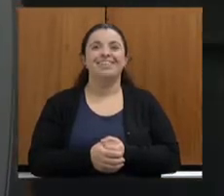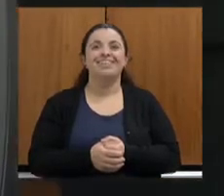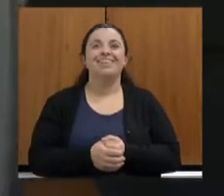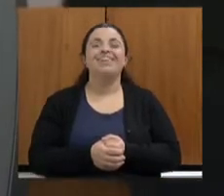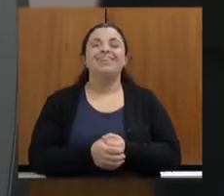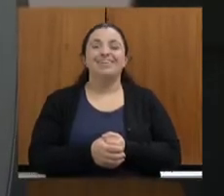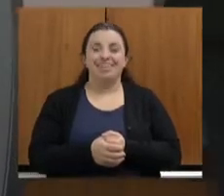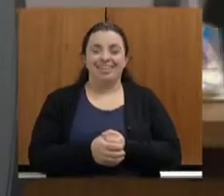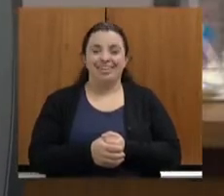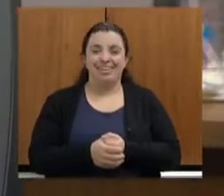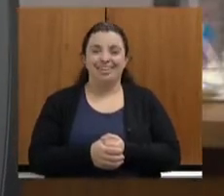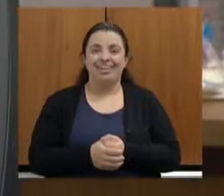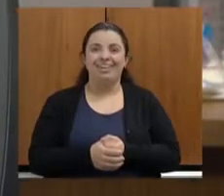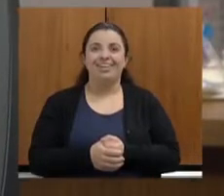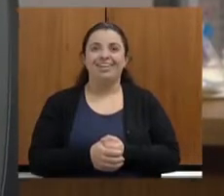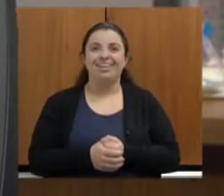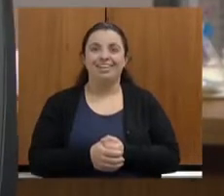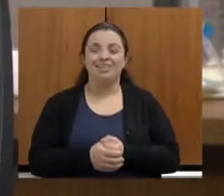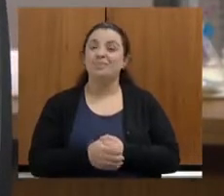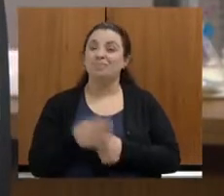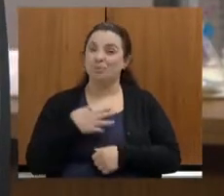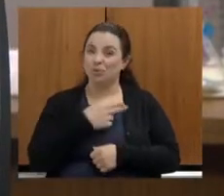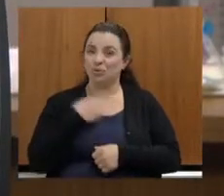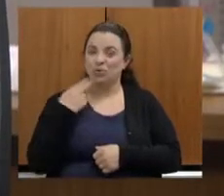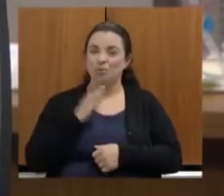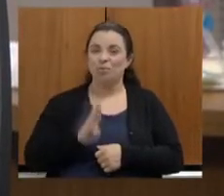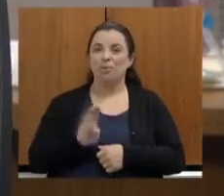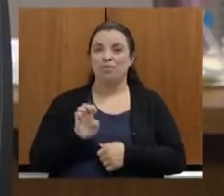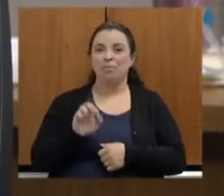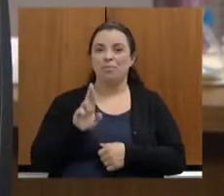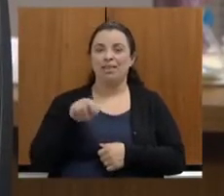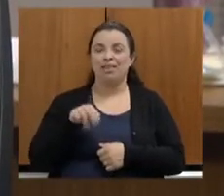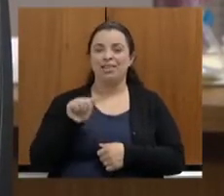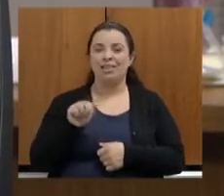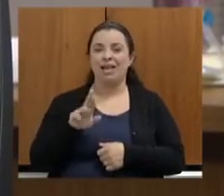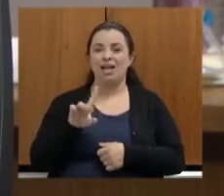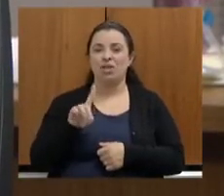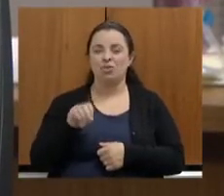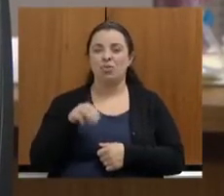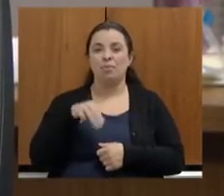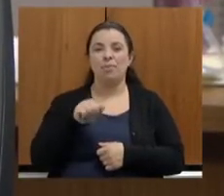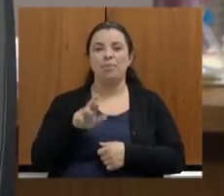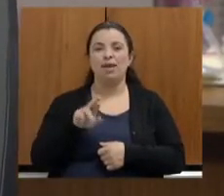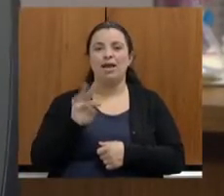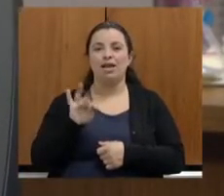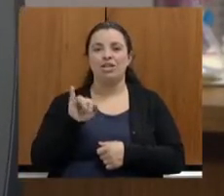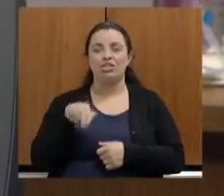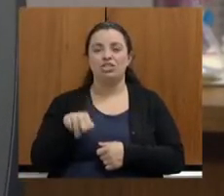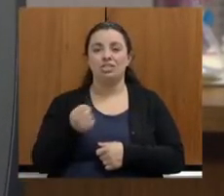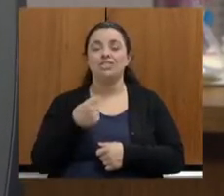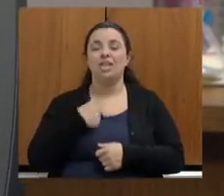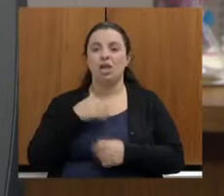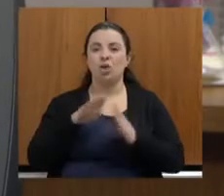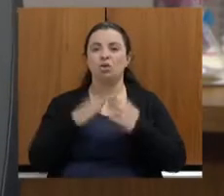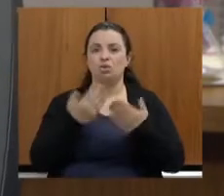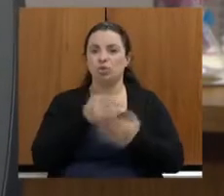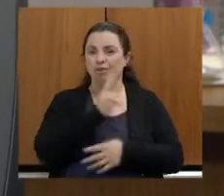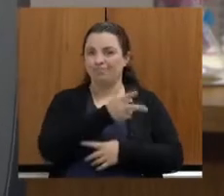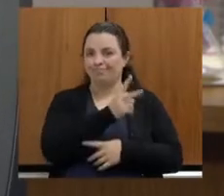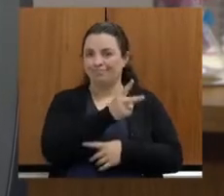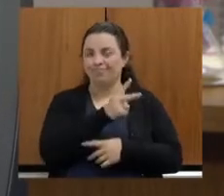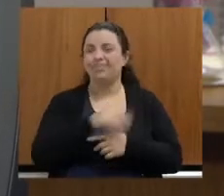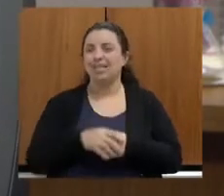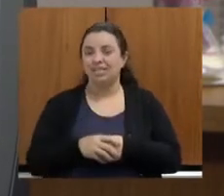Olá meu nome é Bernardo Martins estudo na Escola Ribeiro Filho